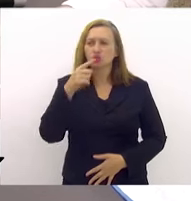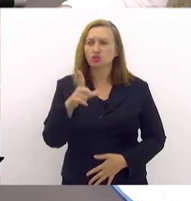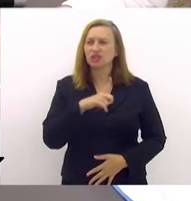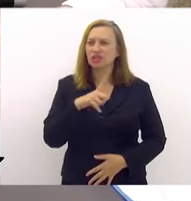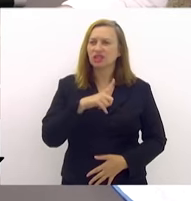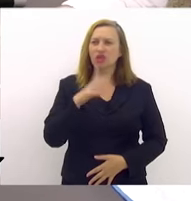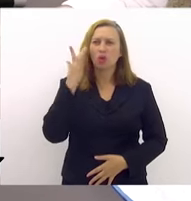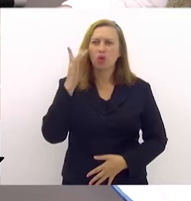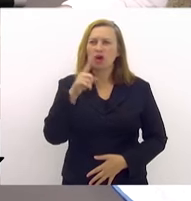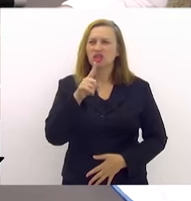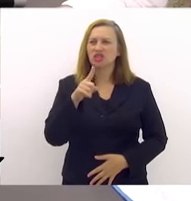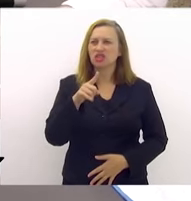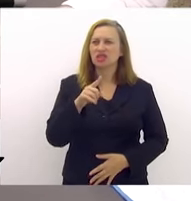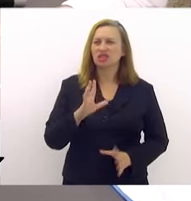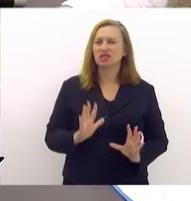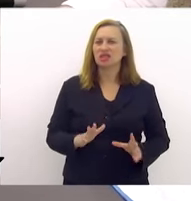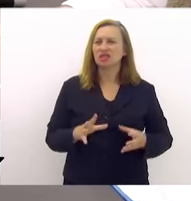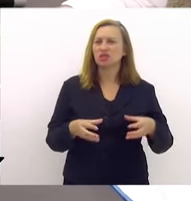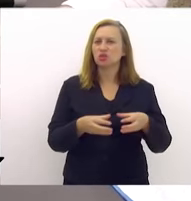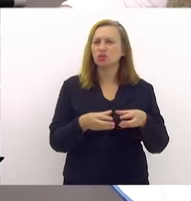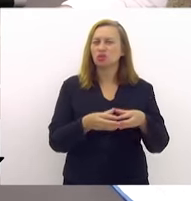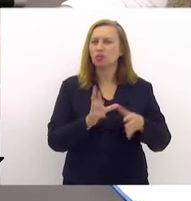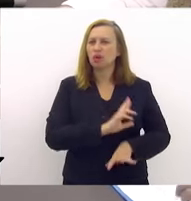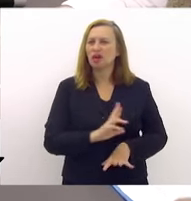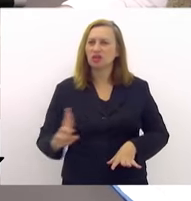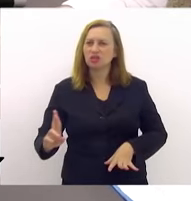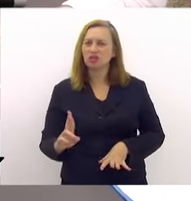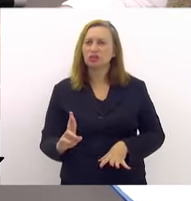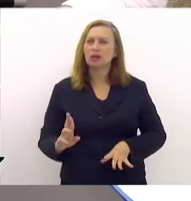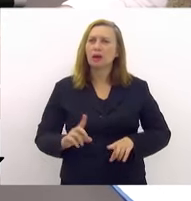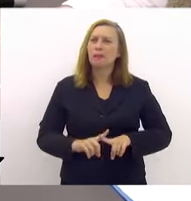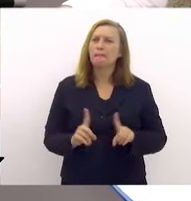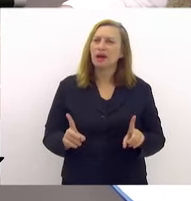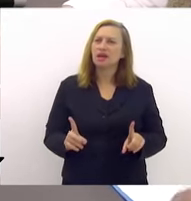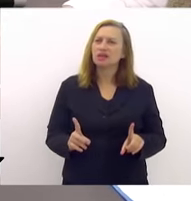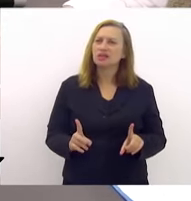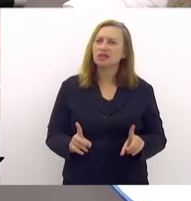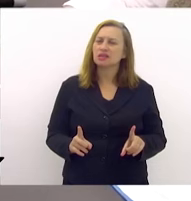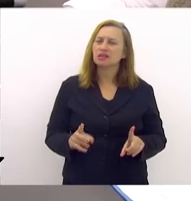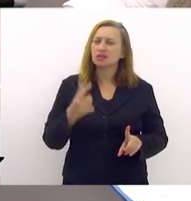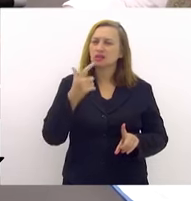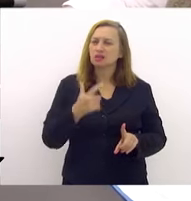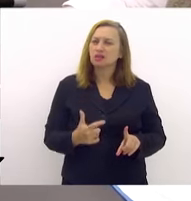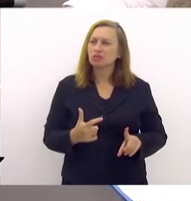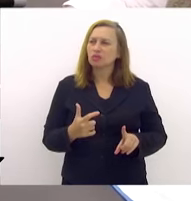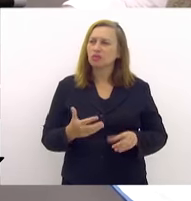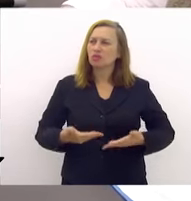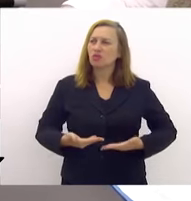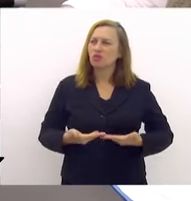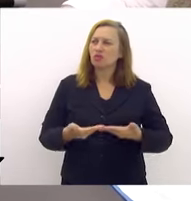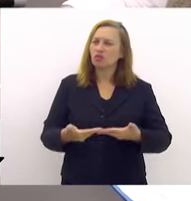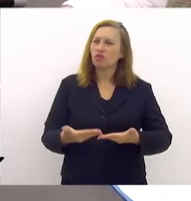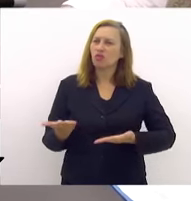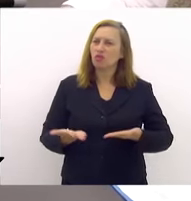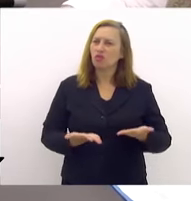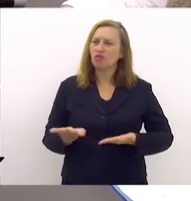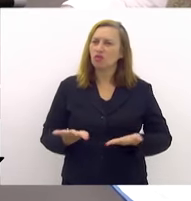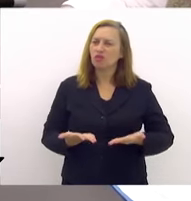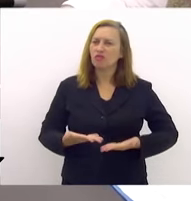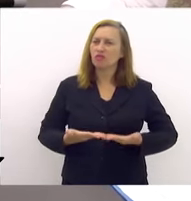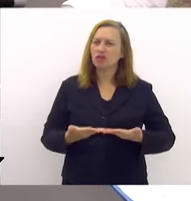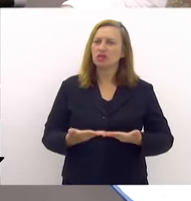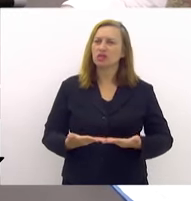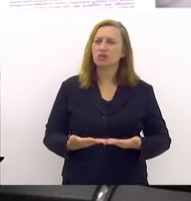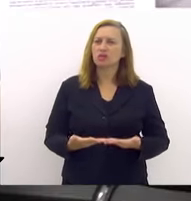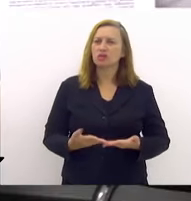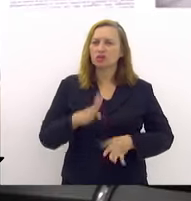acho que as entidades religiosas elas se credenciam não por serem religiosas, mas por serem filantrópicas. Por serem filantrópicas,